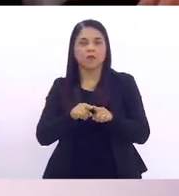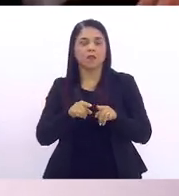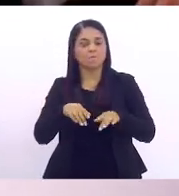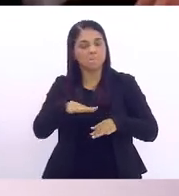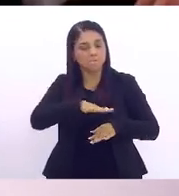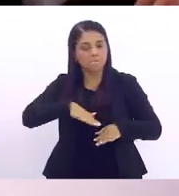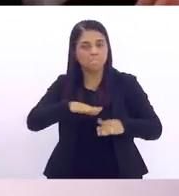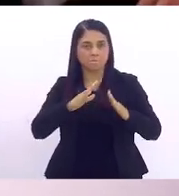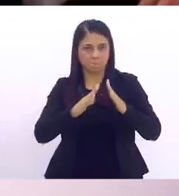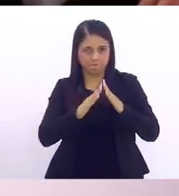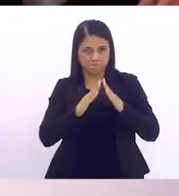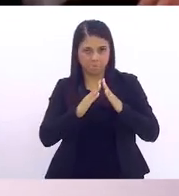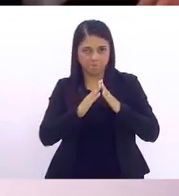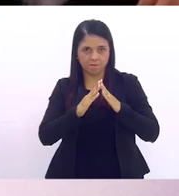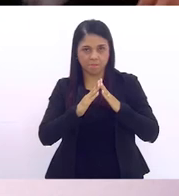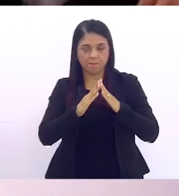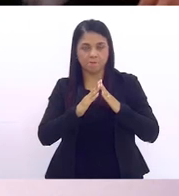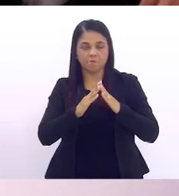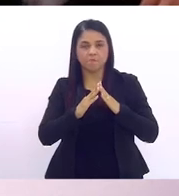região